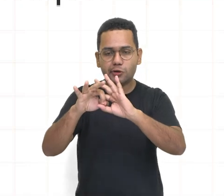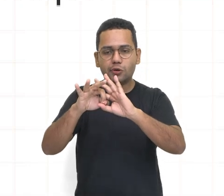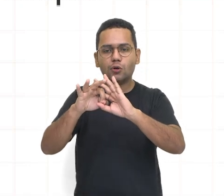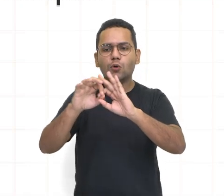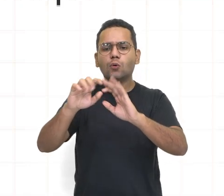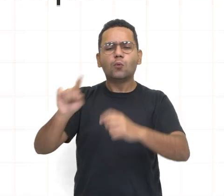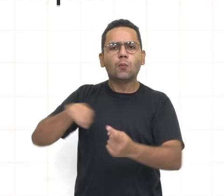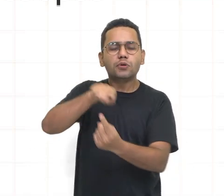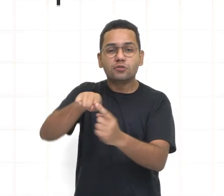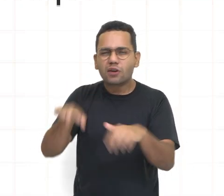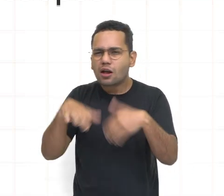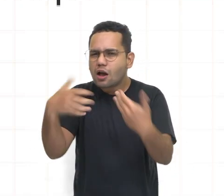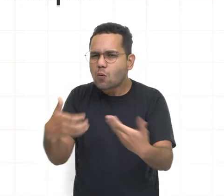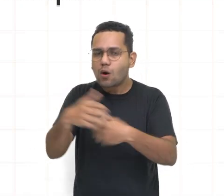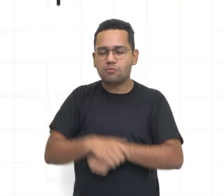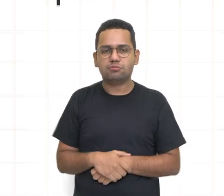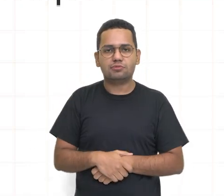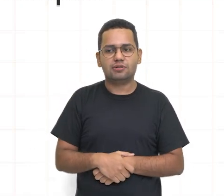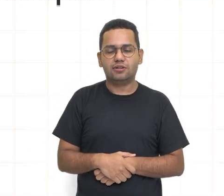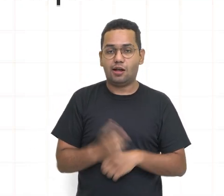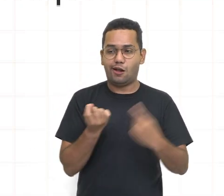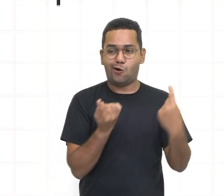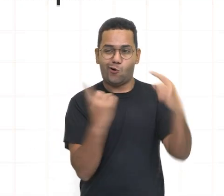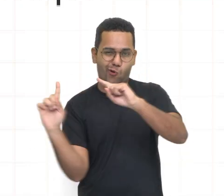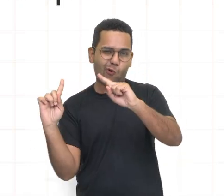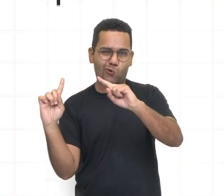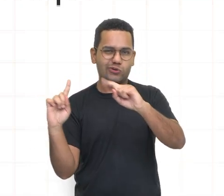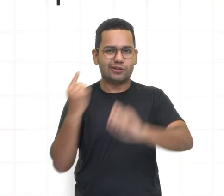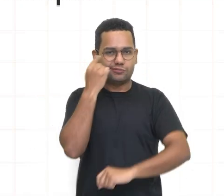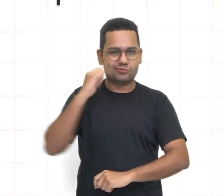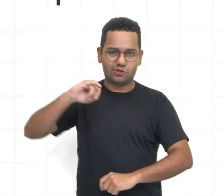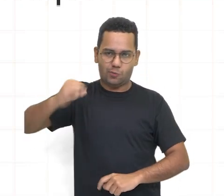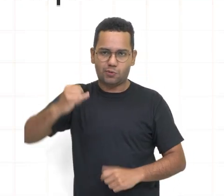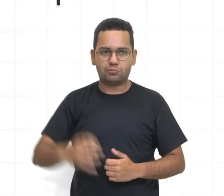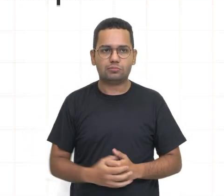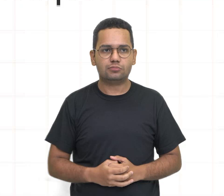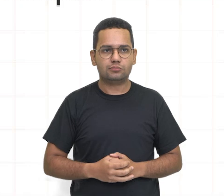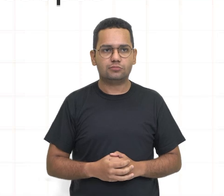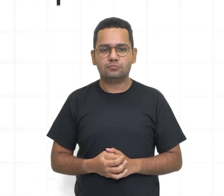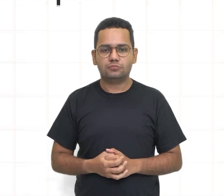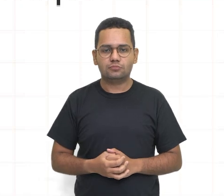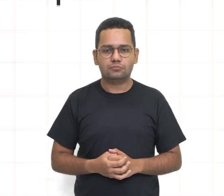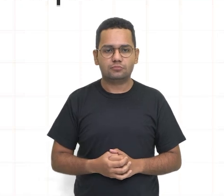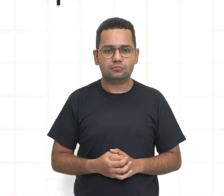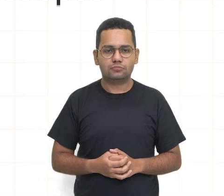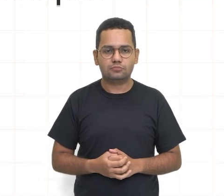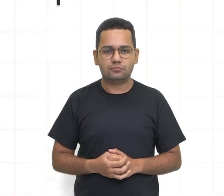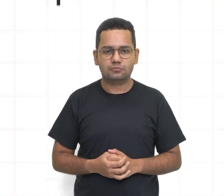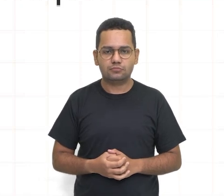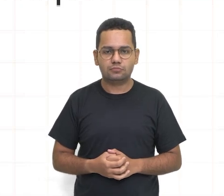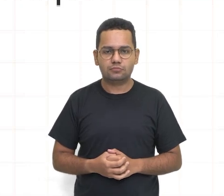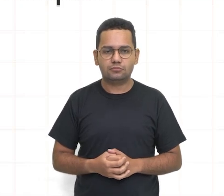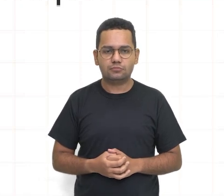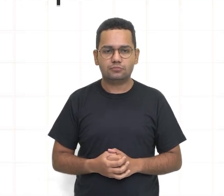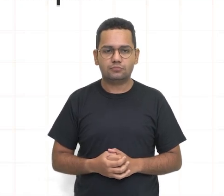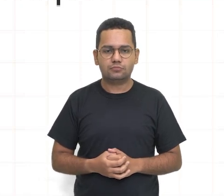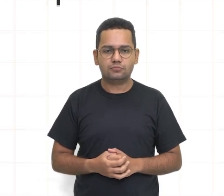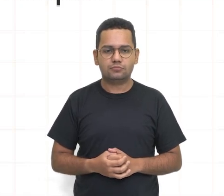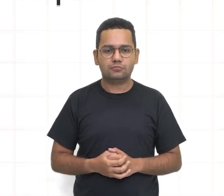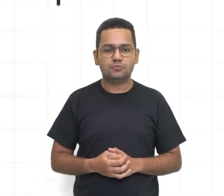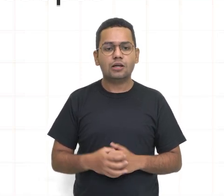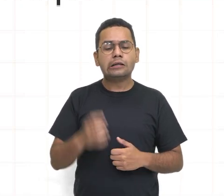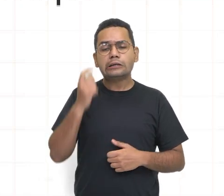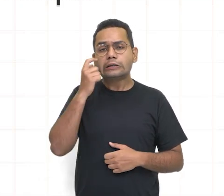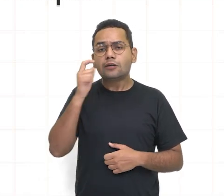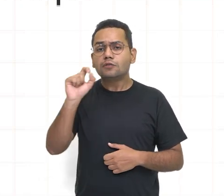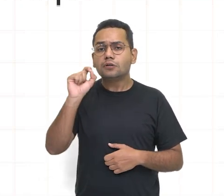derrotar um adversário em comum, tá, gente? Então, houve uma cooperação,